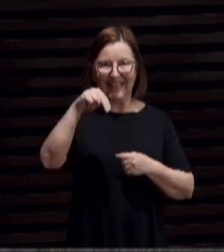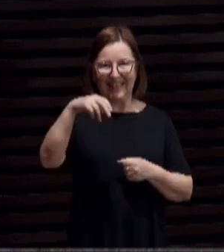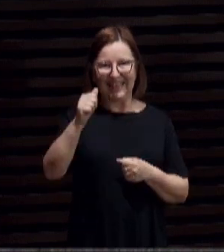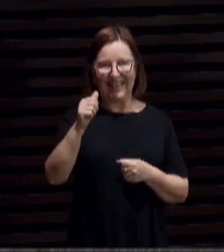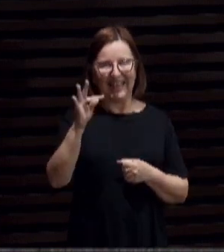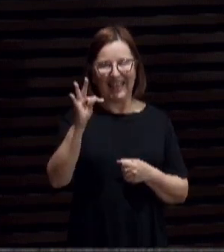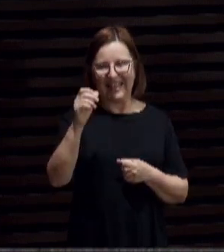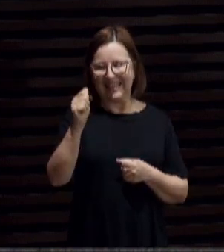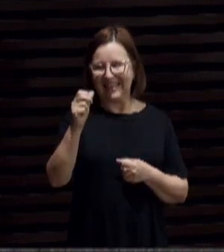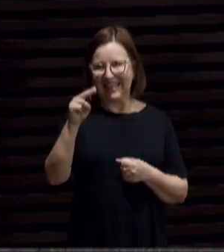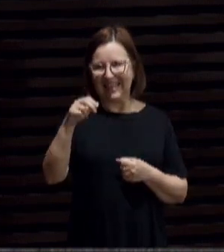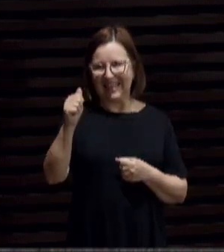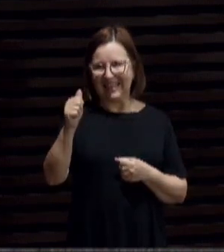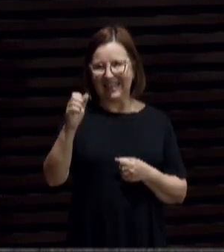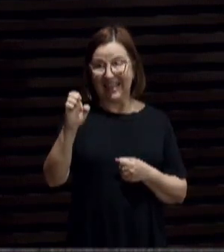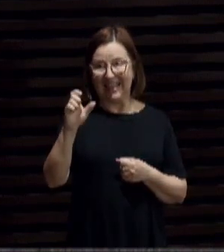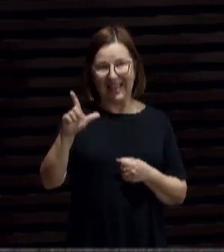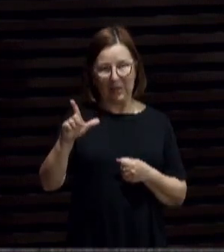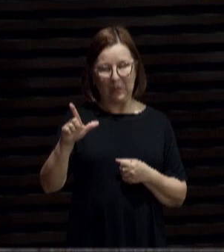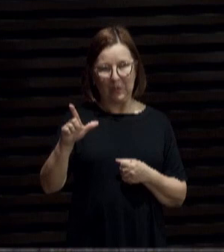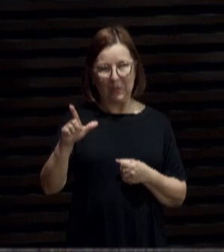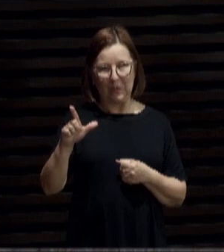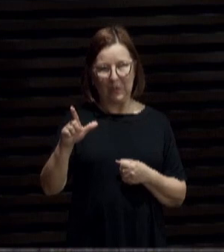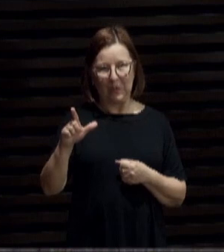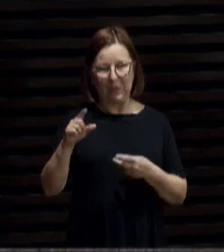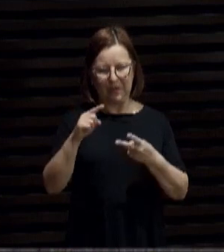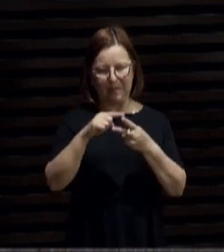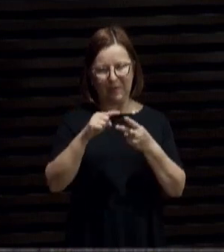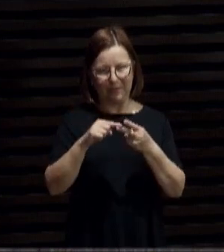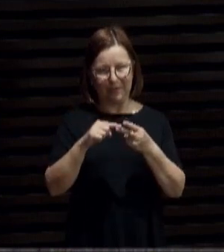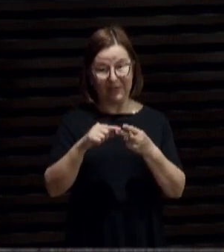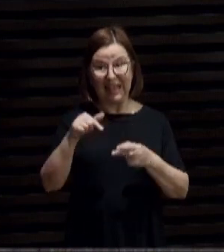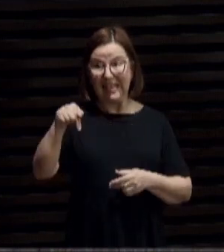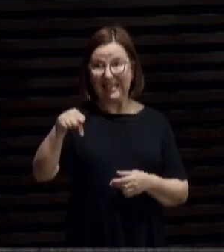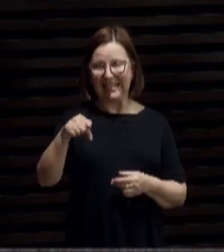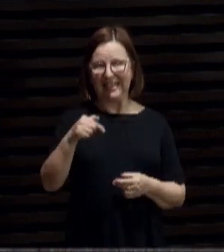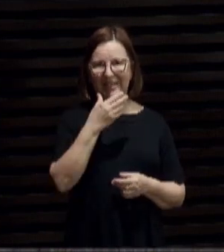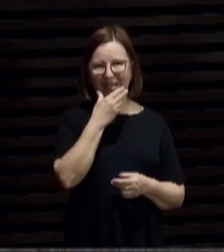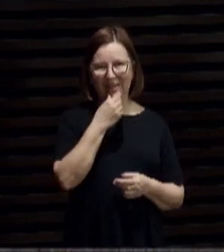Natanael, mais 2. 7 homens.